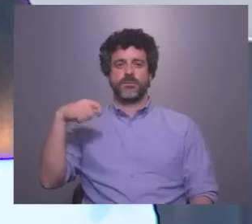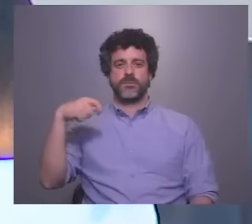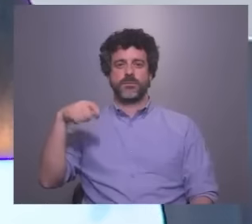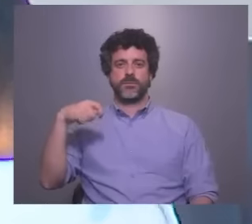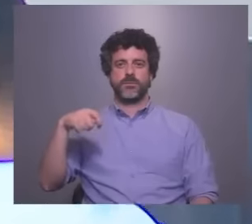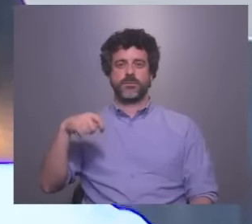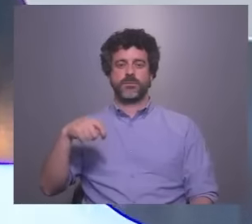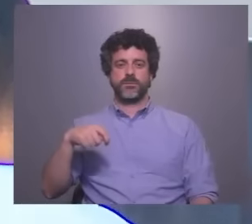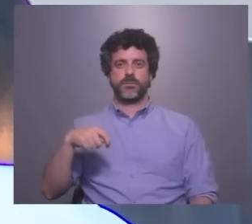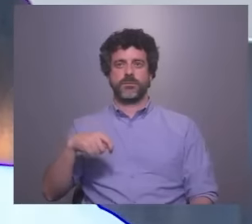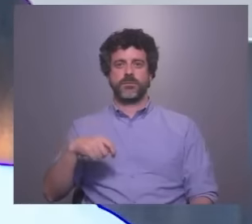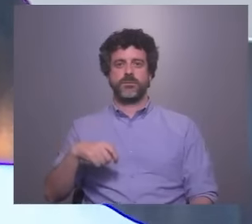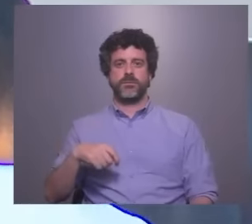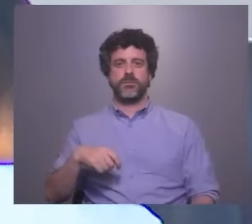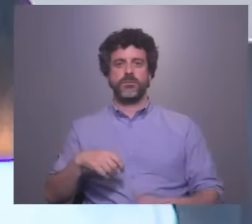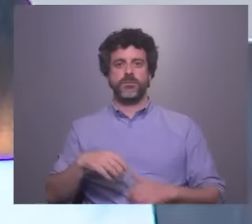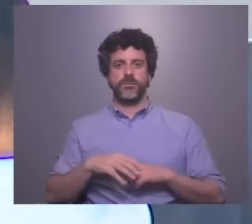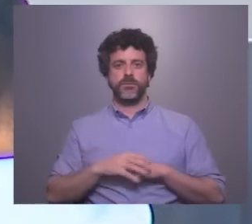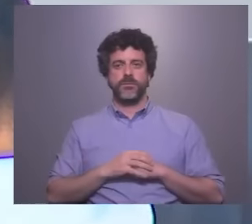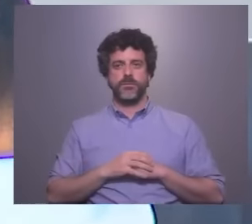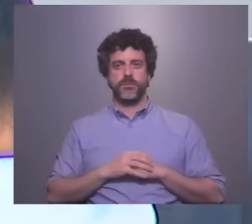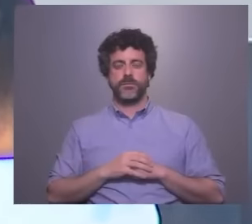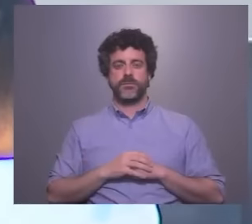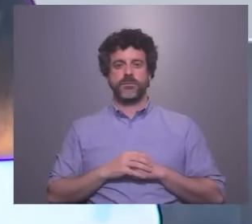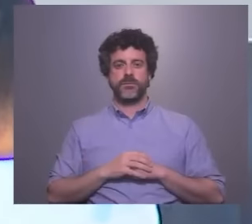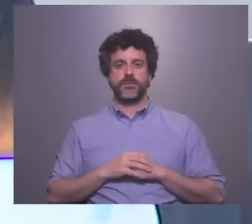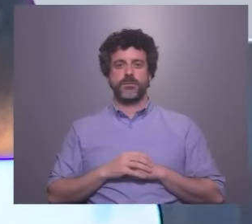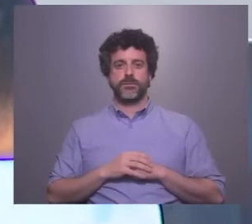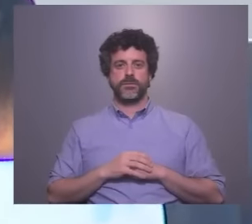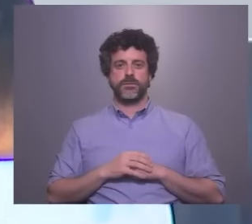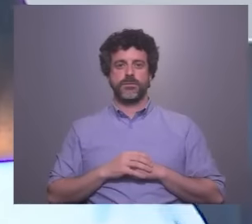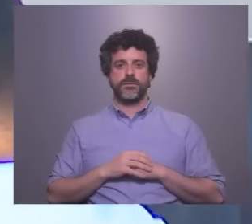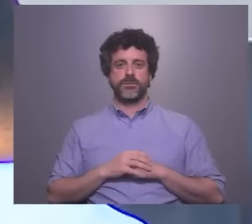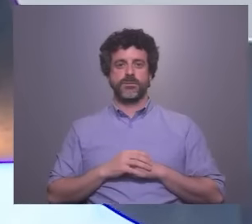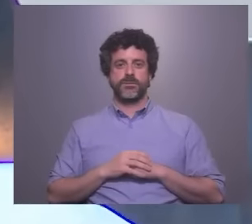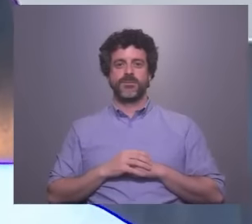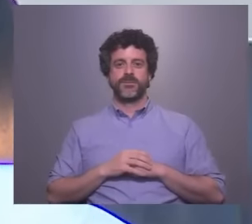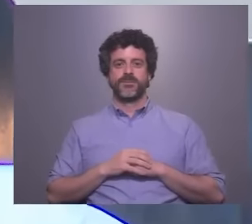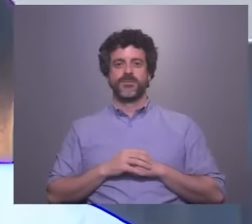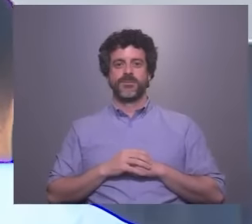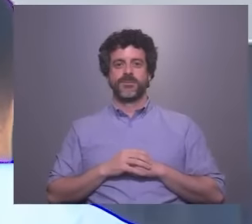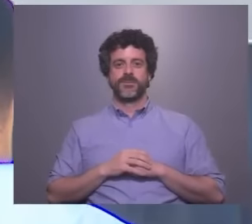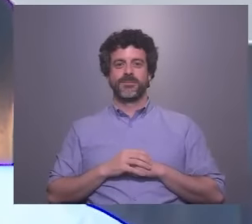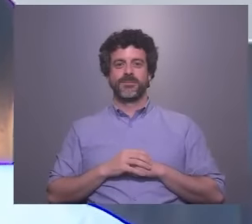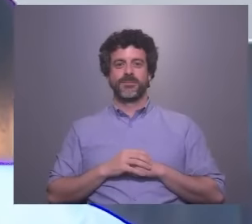será entregue por vós.